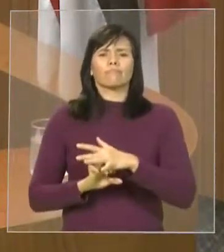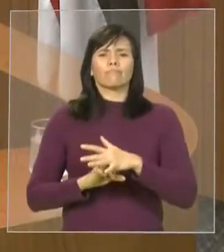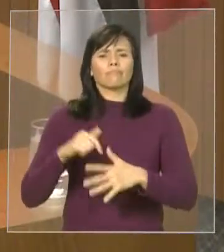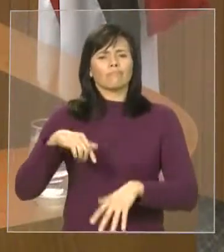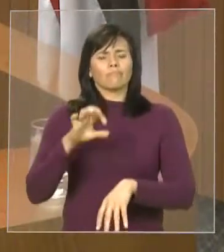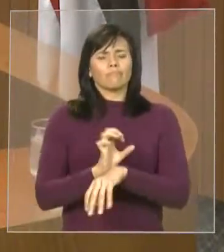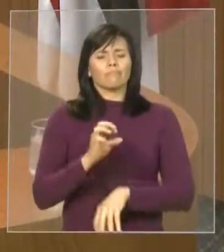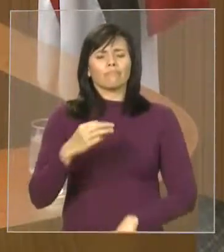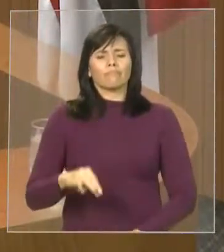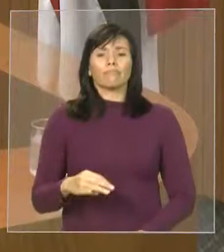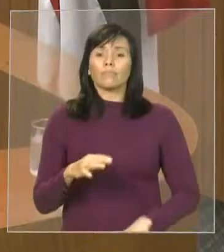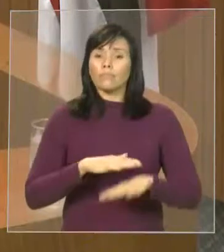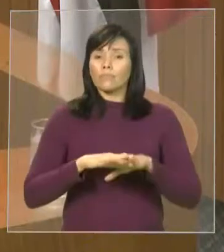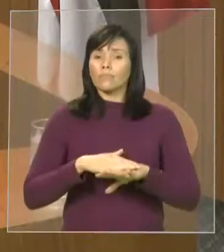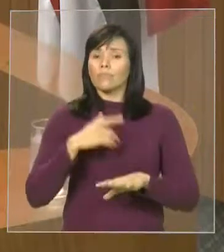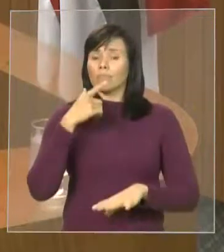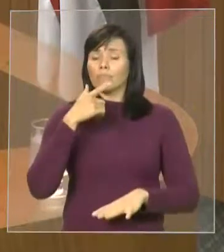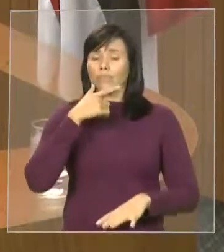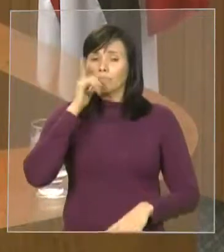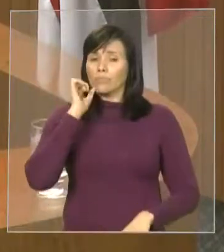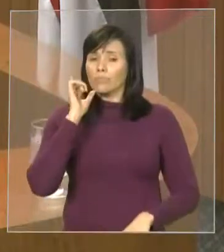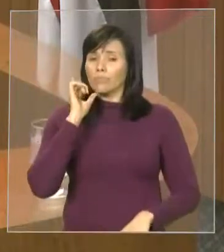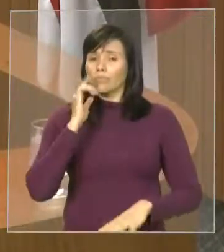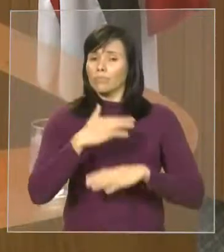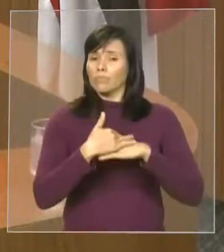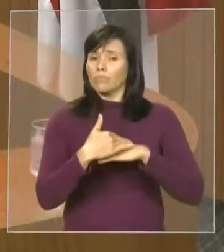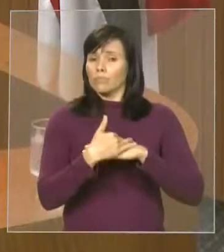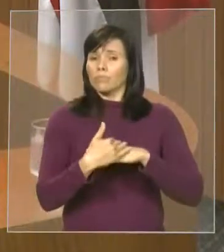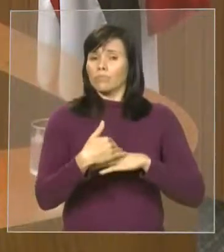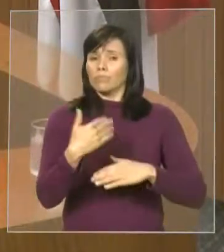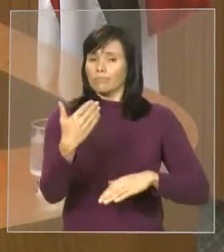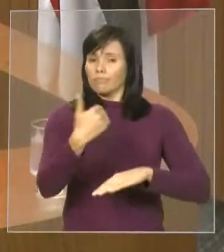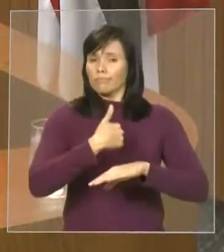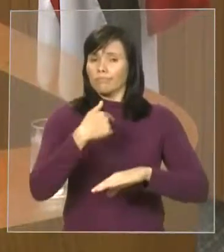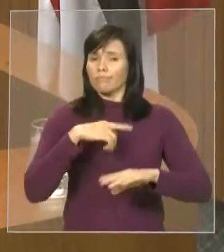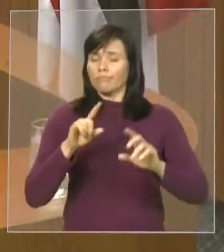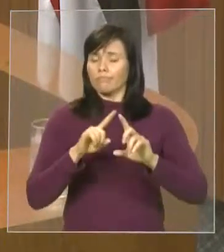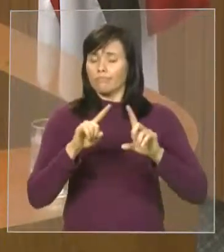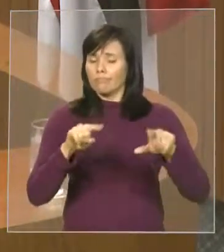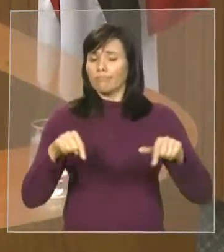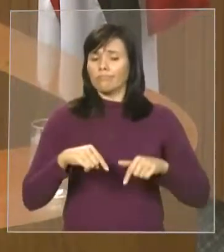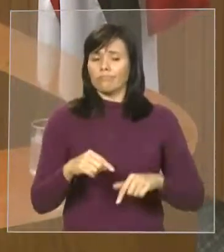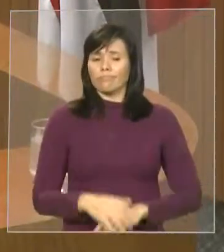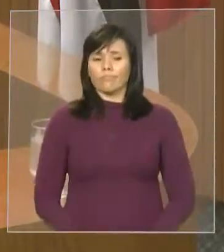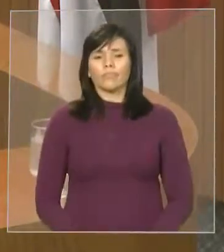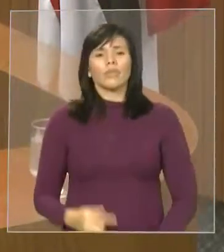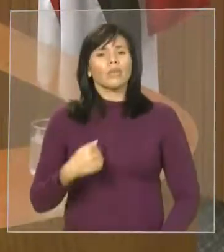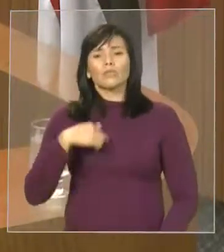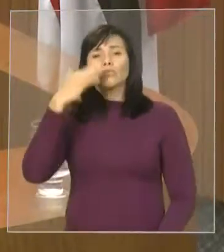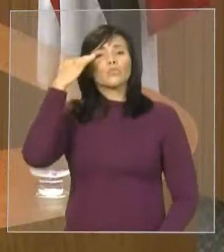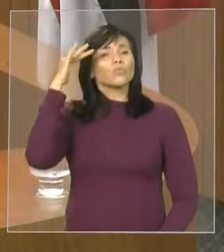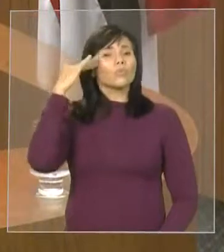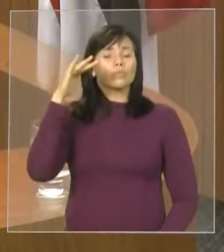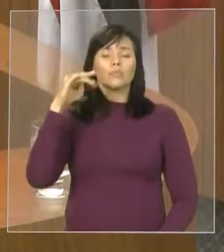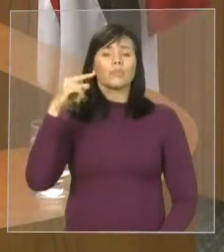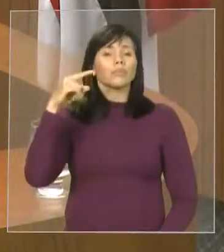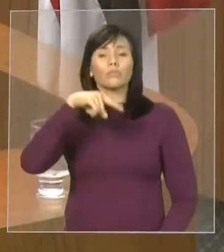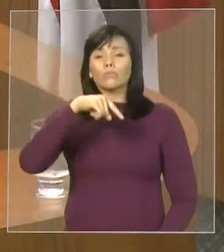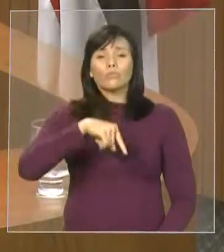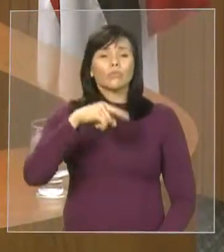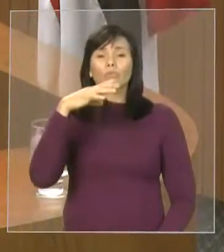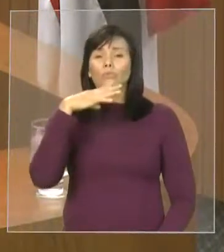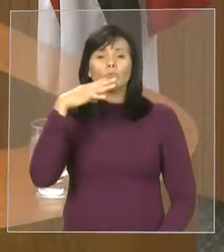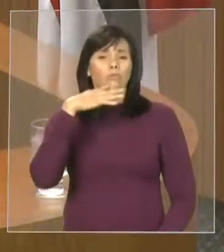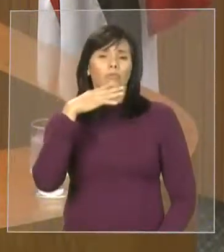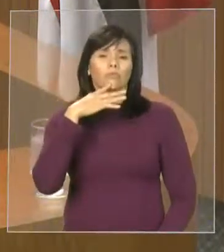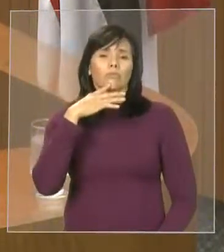e disseram que sequer tomaram conhecimento do envio desse projeto do governo do Estado para a Assembleia Legislativa.